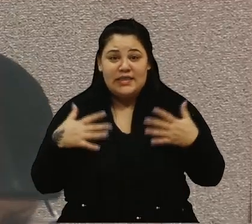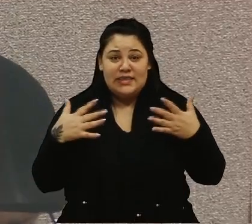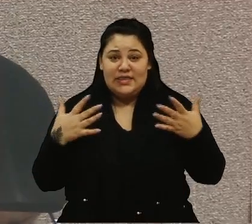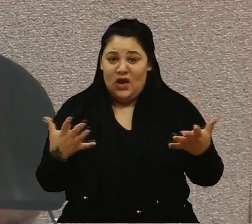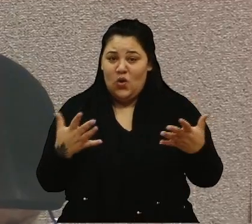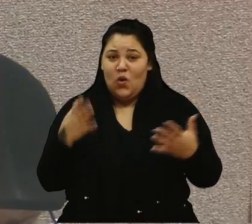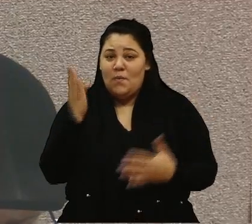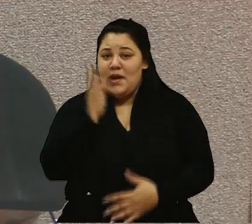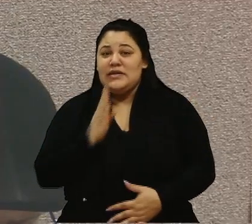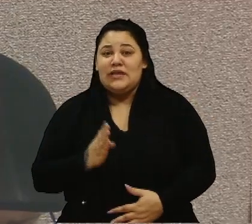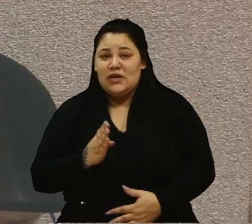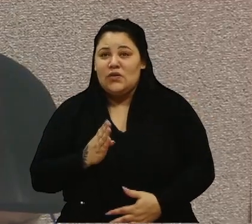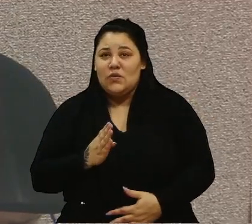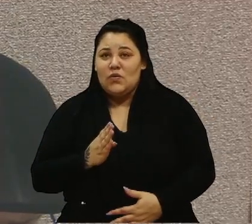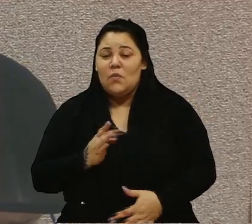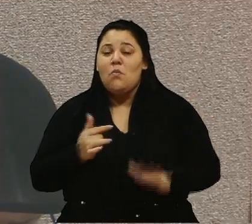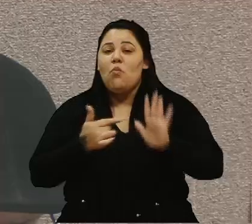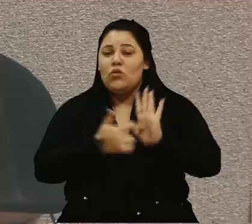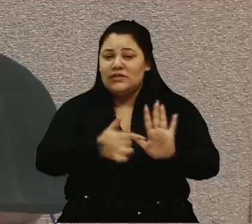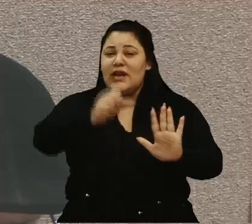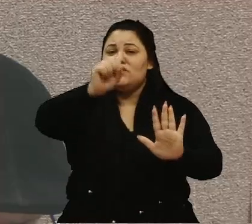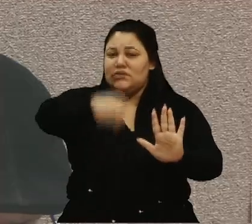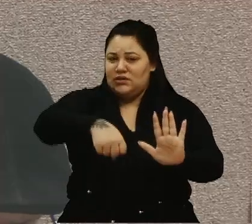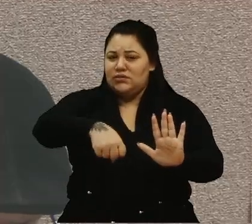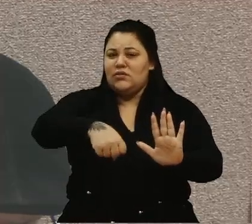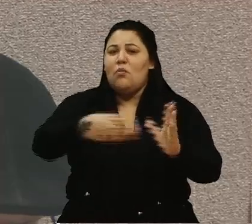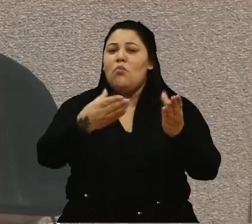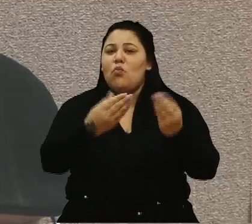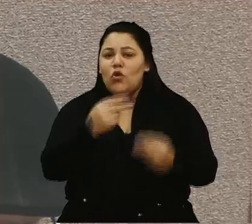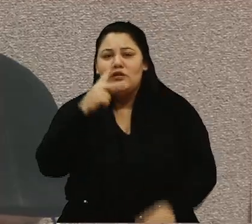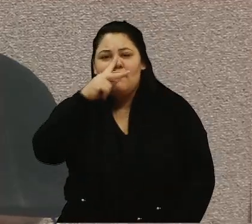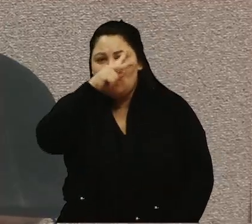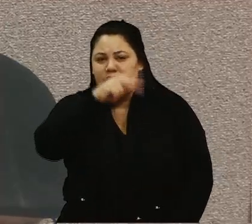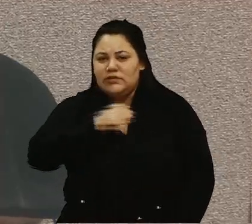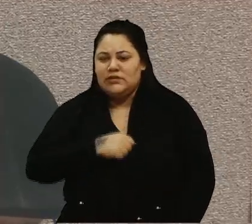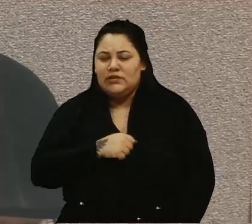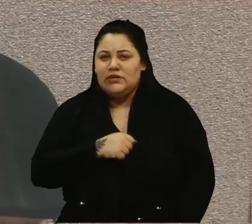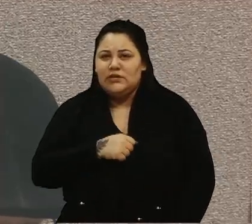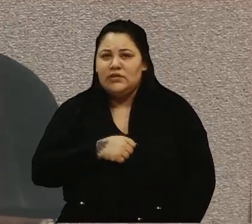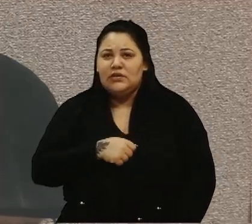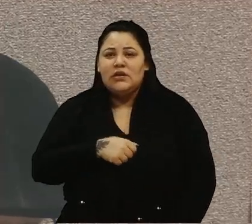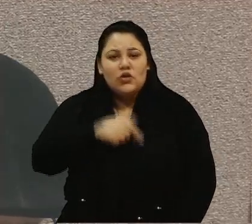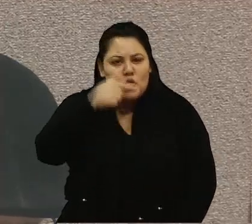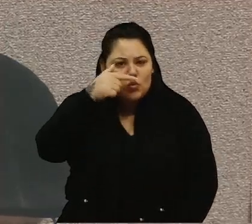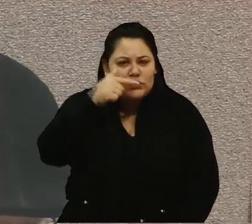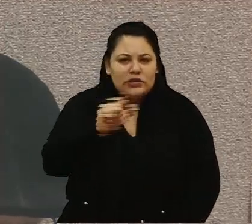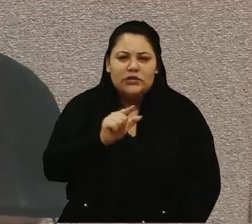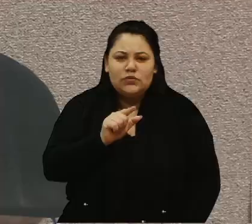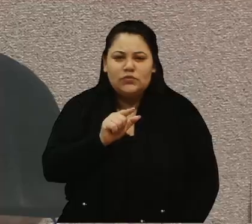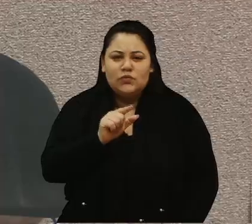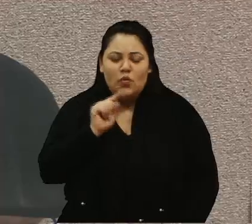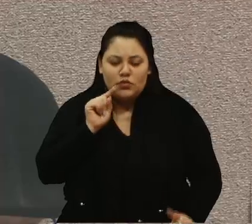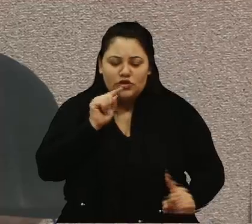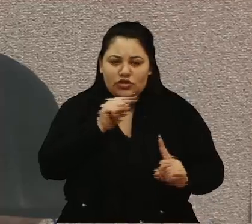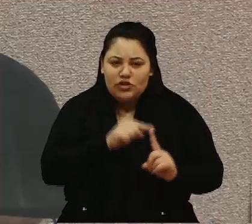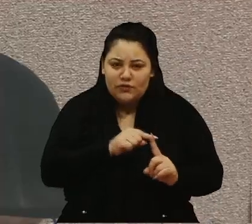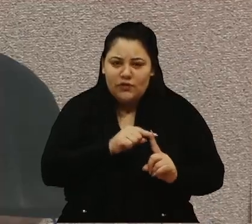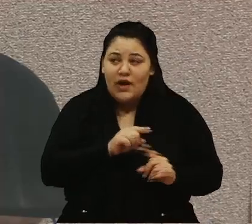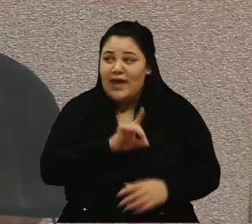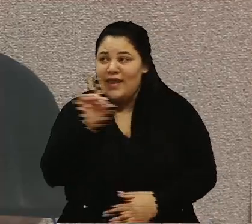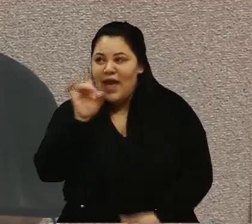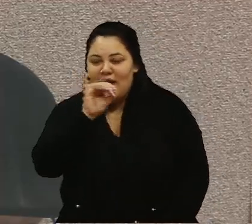demonstraram muita força e conseguiram alcançar os objetivos. Tanto que na